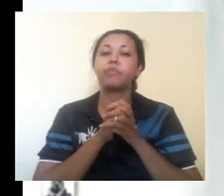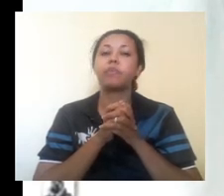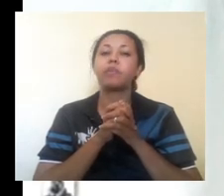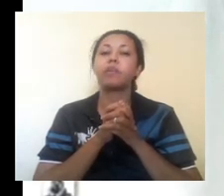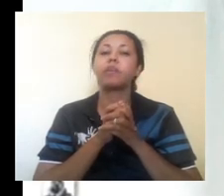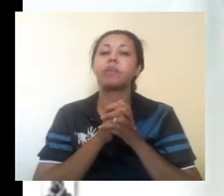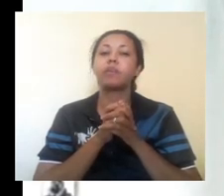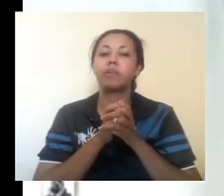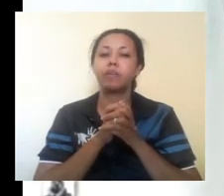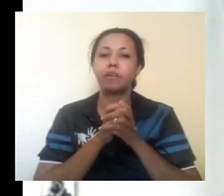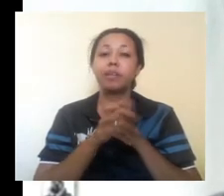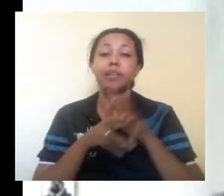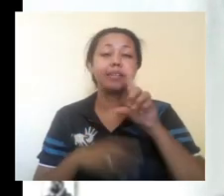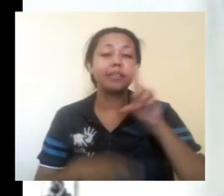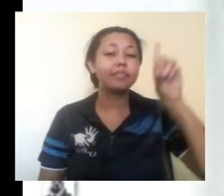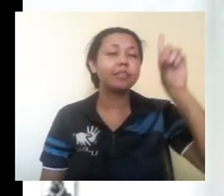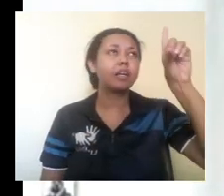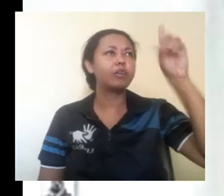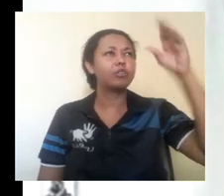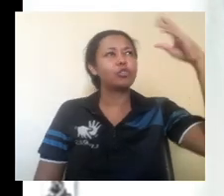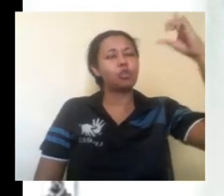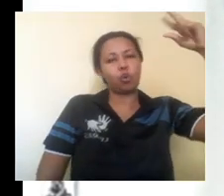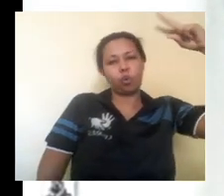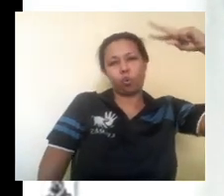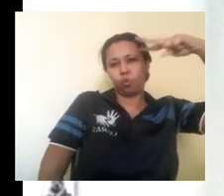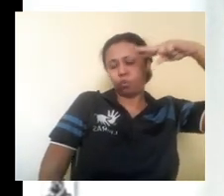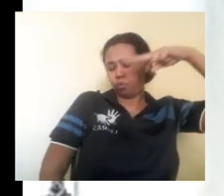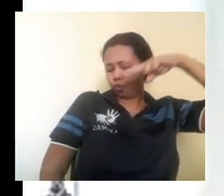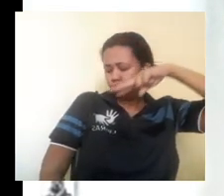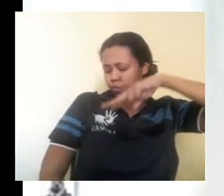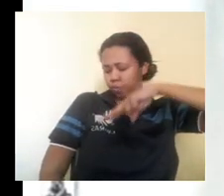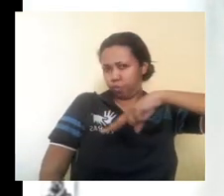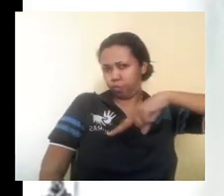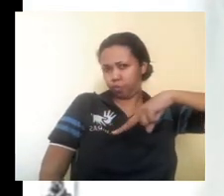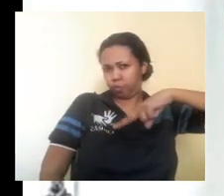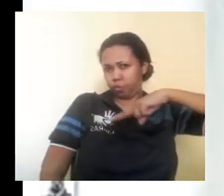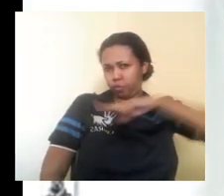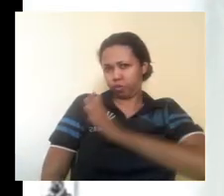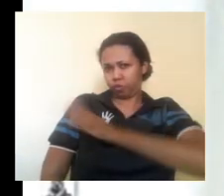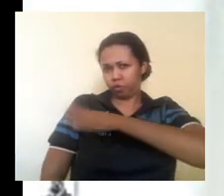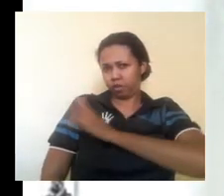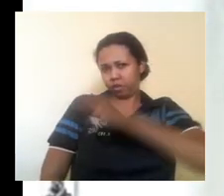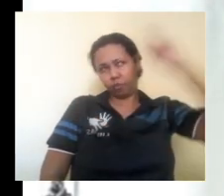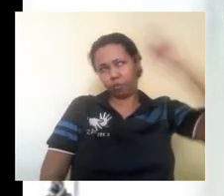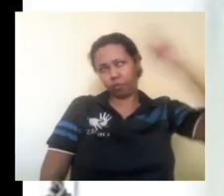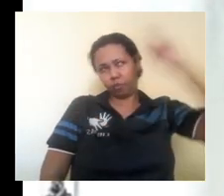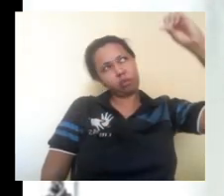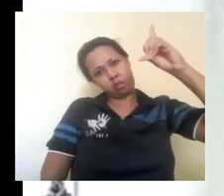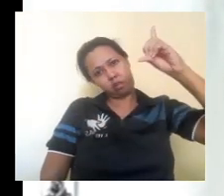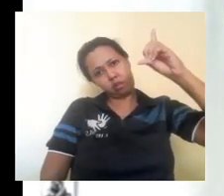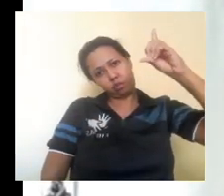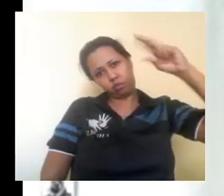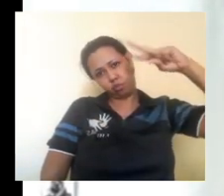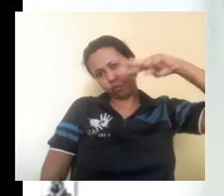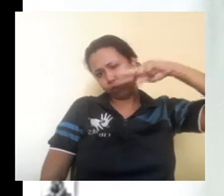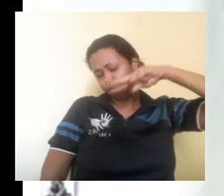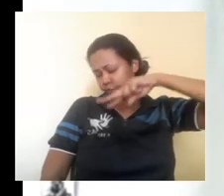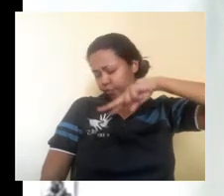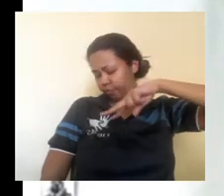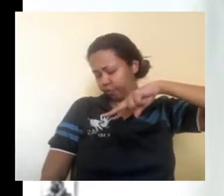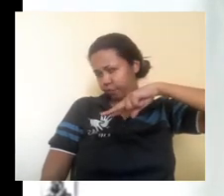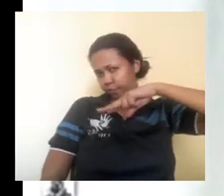Ele sonda os nossos corações. Mãe solo, nós temos o exemplo de Agar, que foi uma